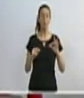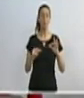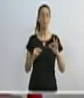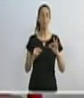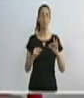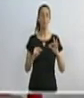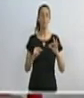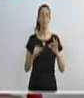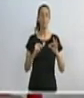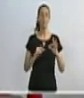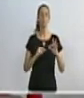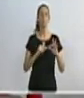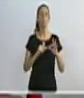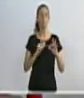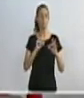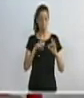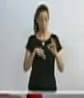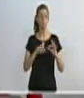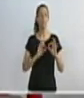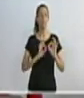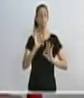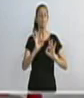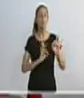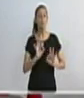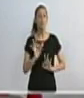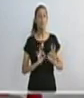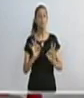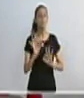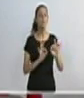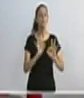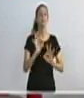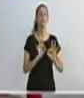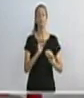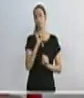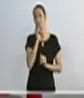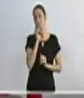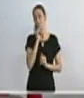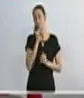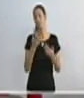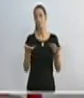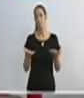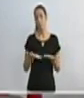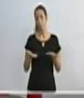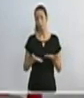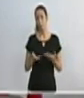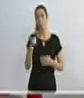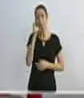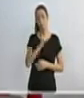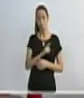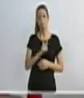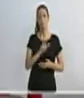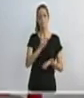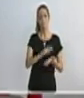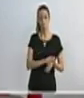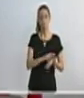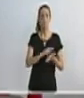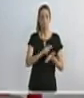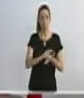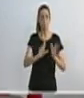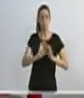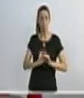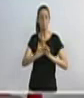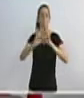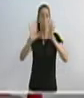um procedimento de reestruturação. Por exemplo, hoje, para fazermos licenciamento de qualquer